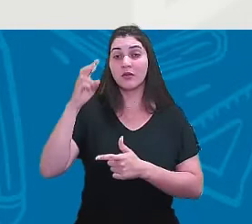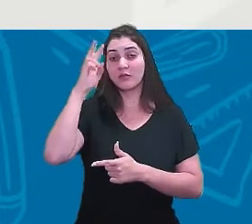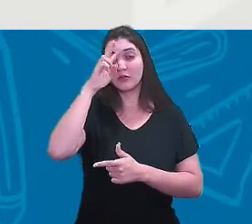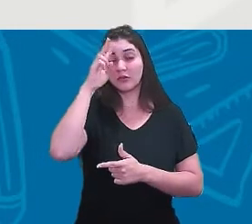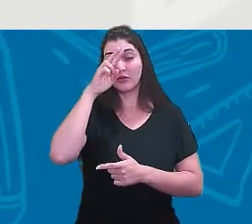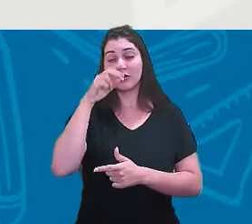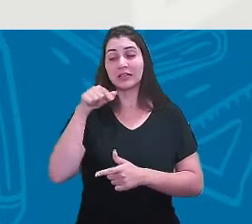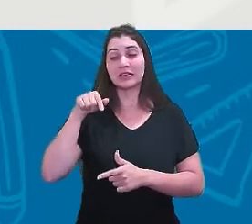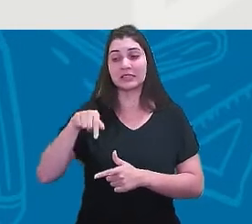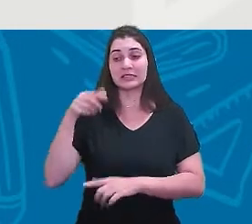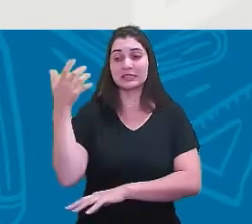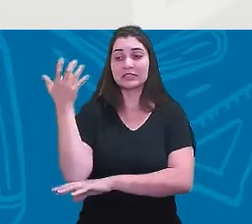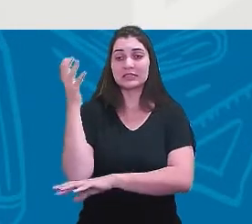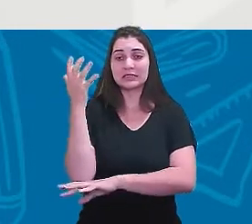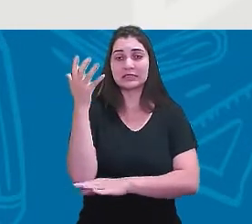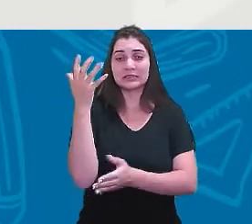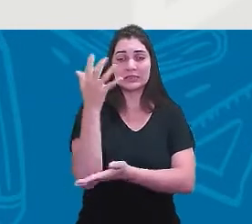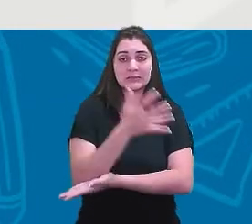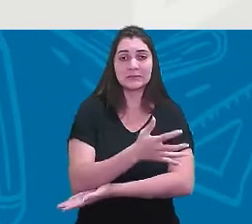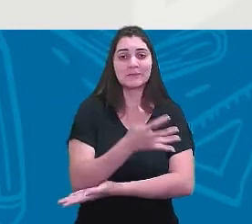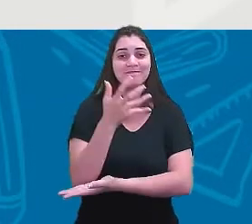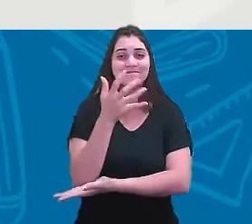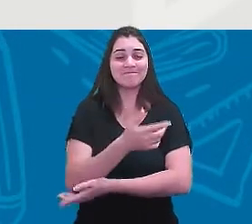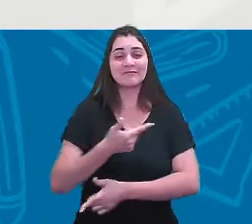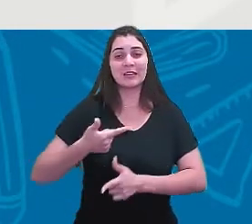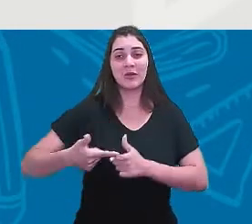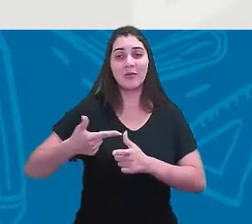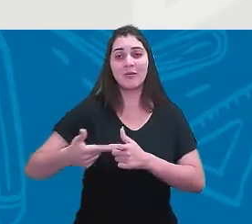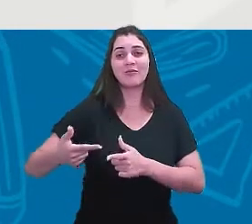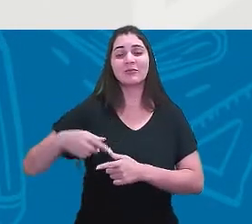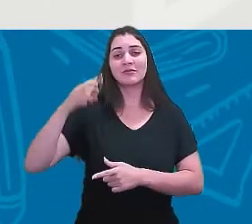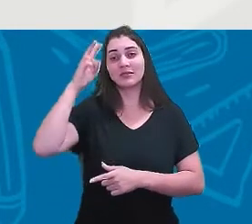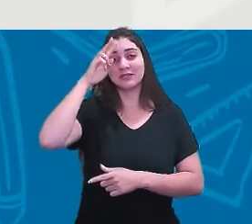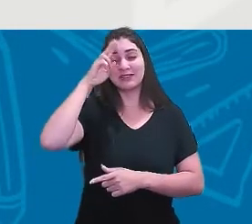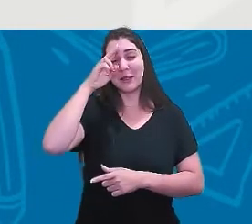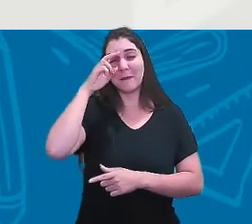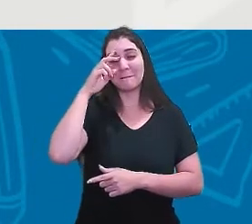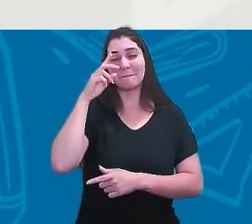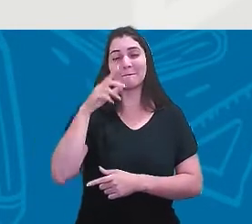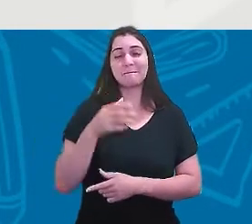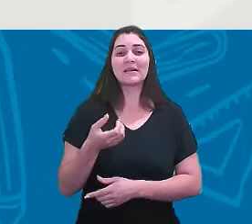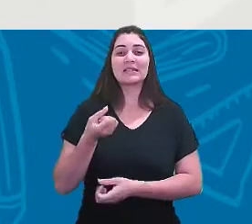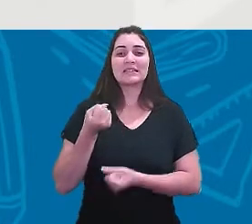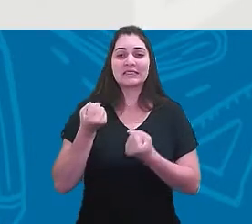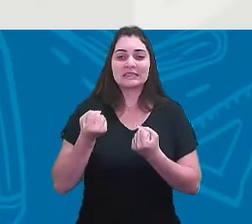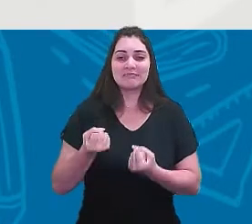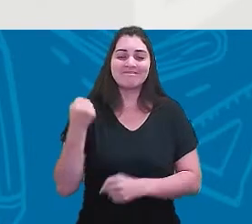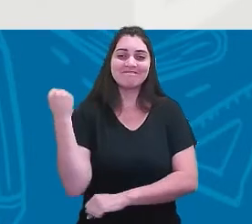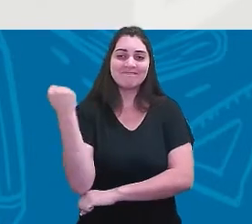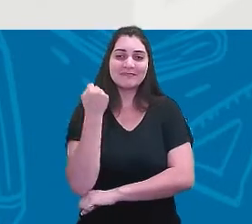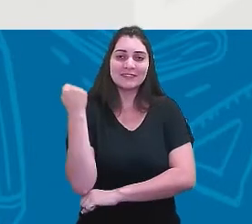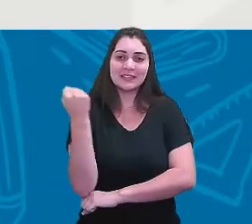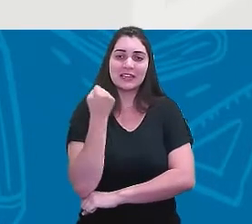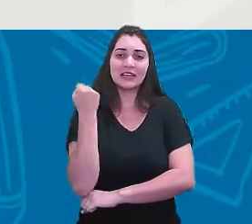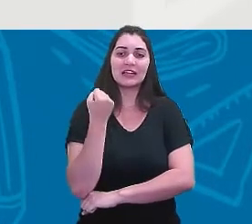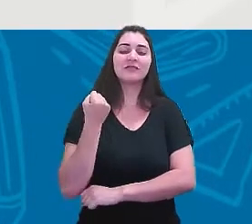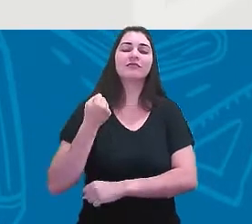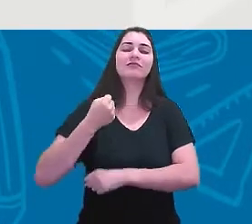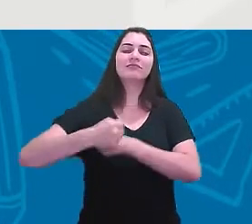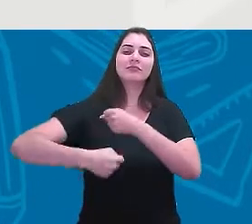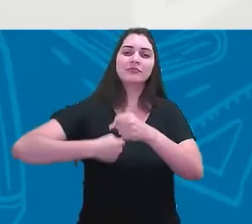do desmatamento é um problema histórico que tem se agravado nas últimas décadas pelo crescimento da nossa